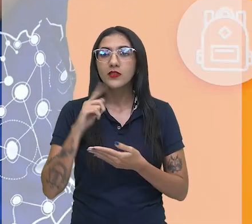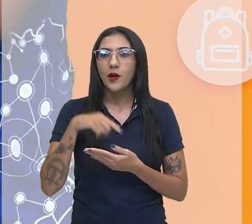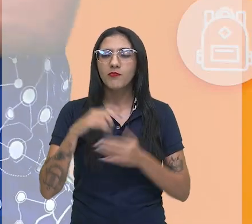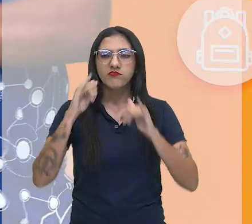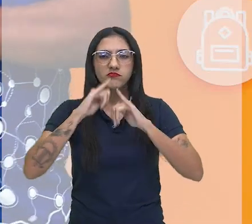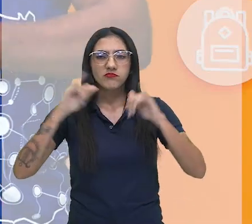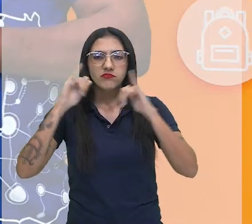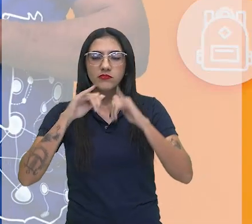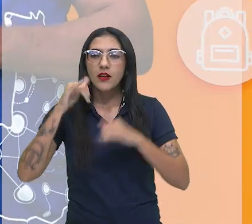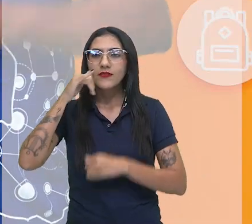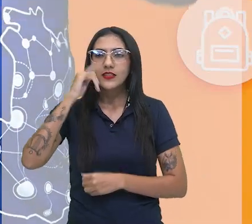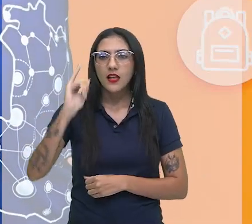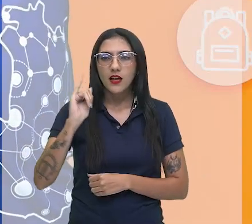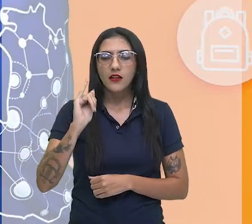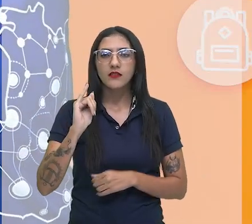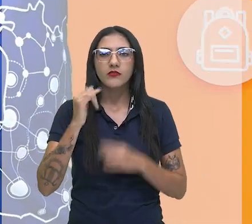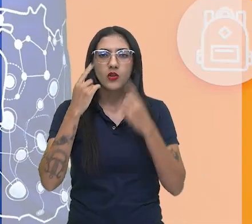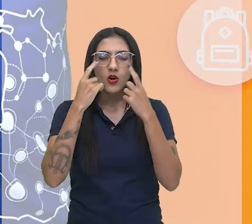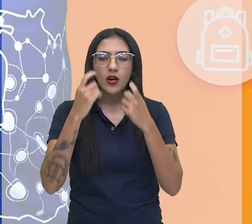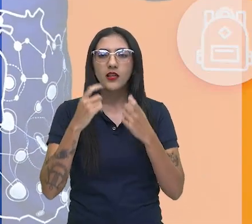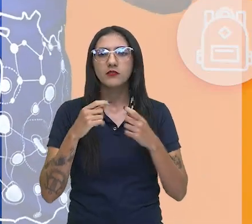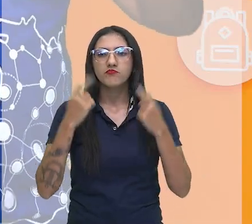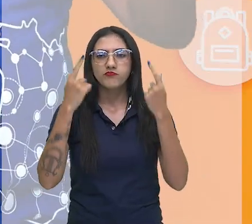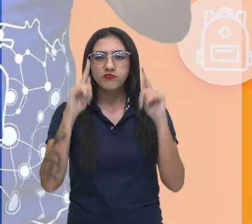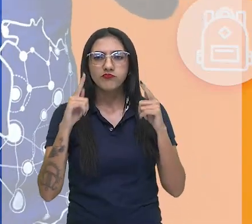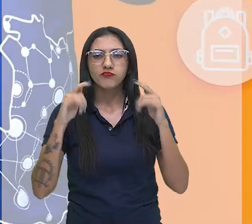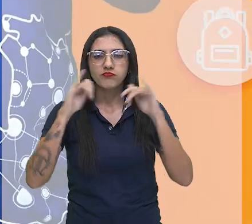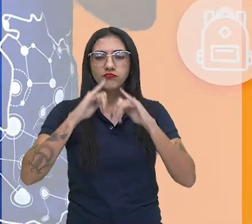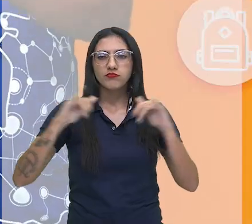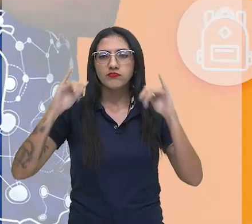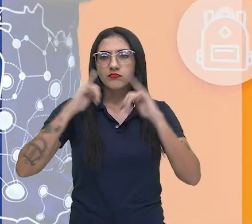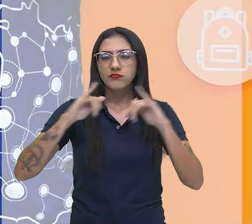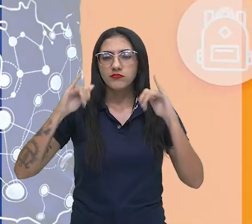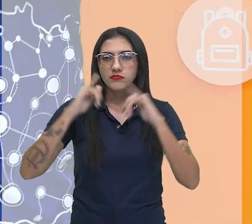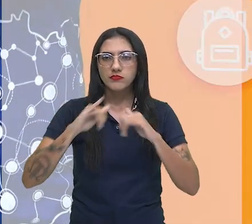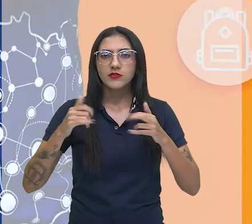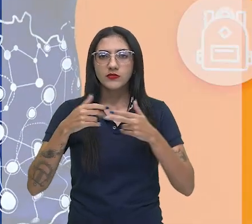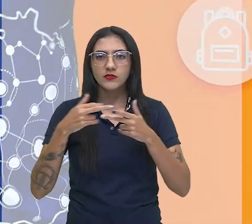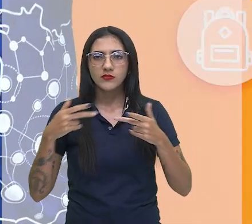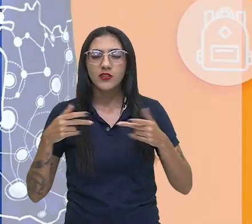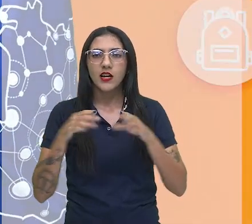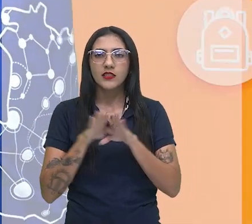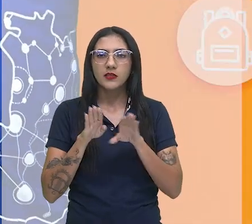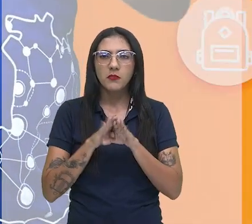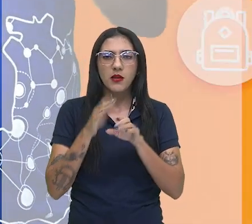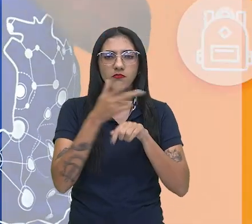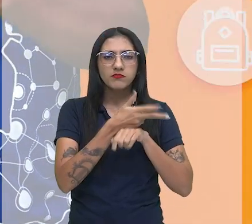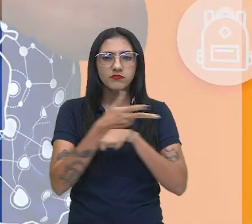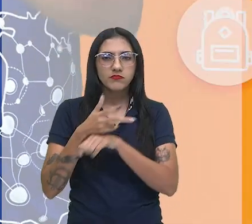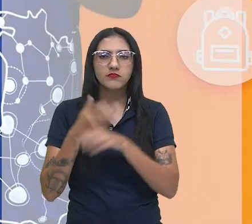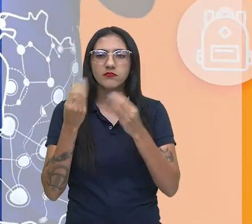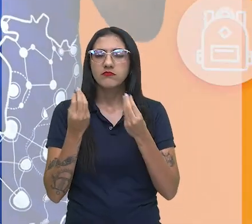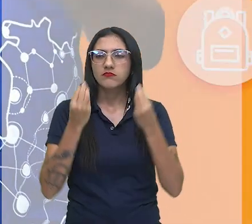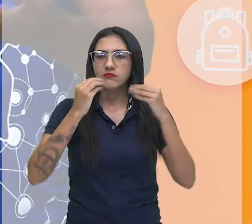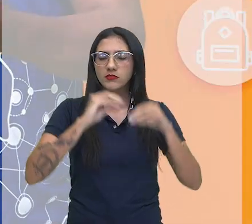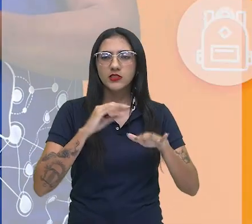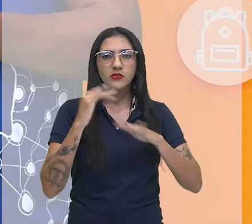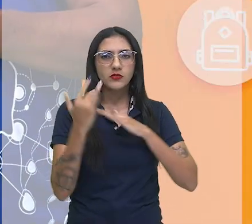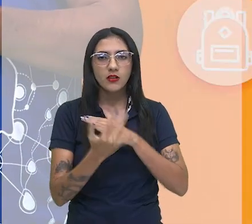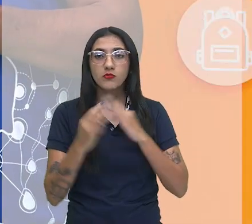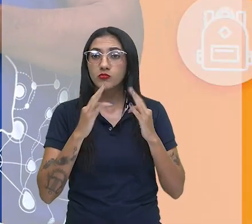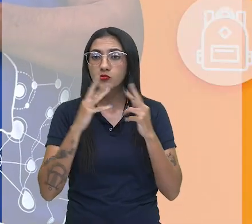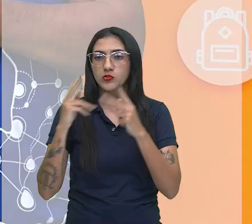contra a violência, né? Placas, cartazes, sair na rua, a televisão vai filmar, joga na mídia, todo mundo vai